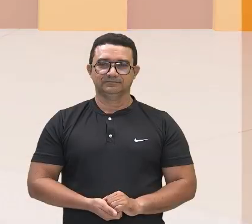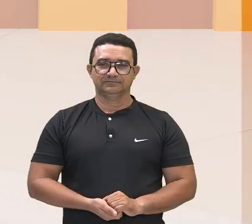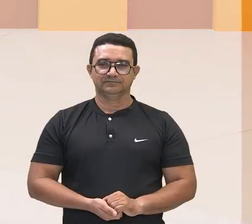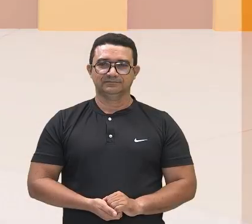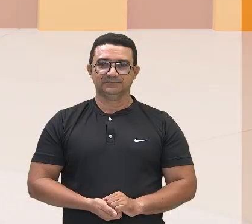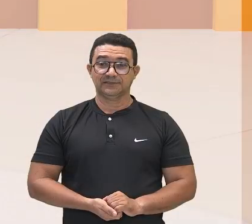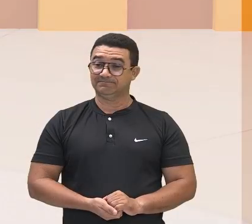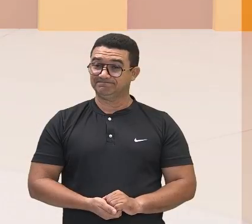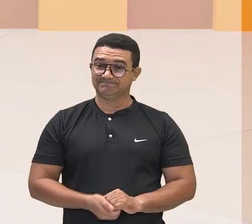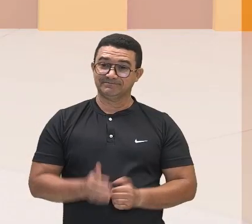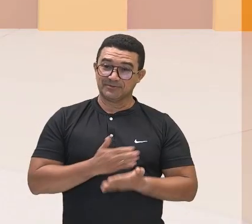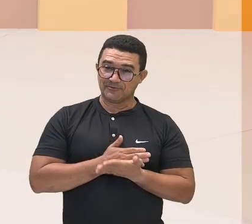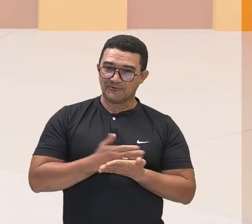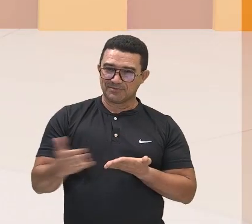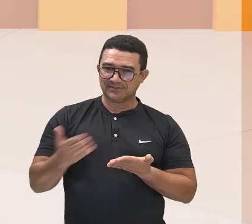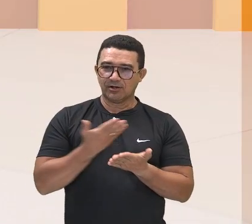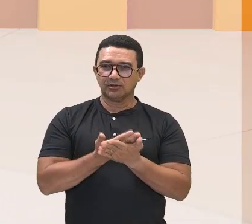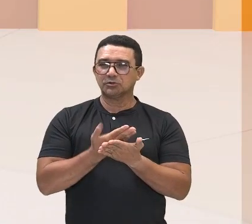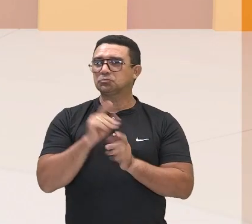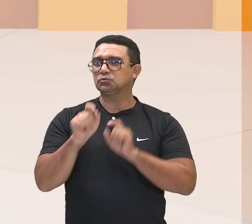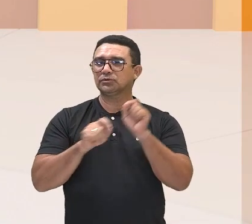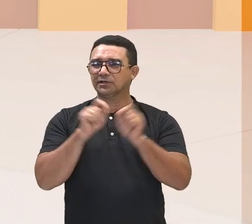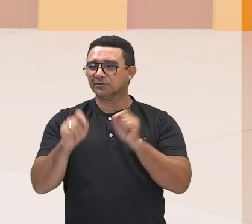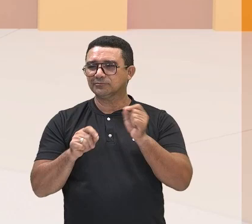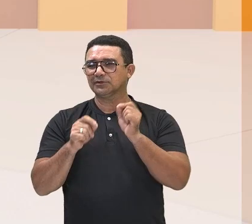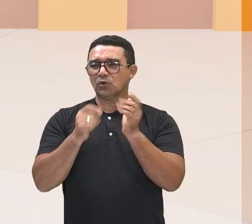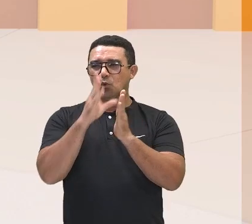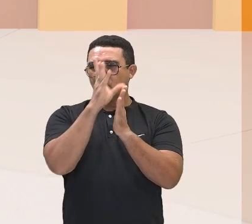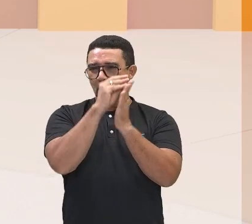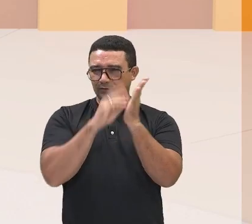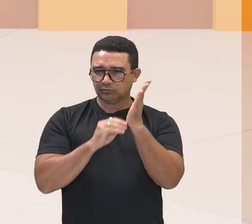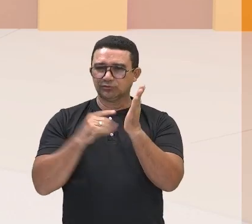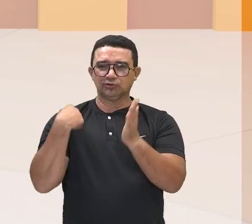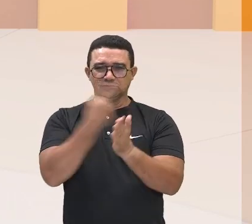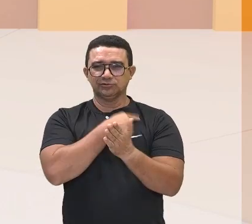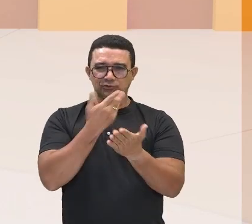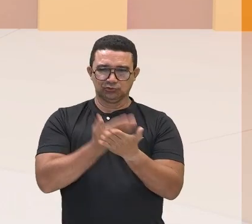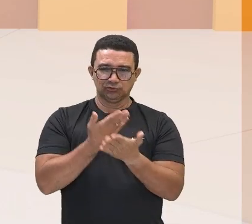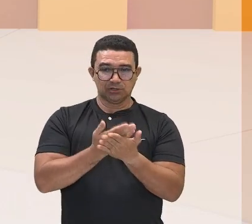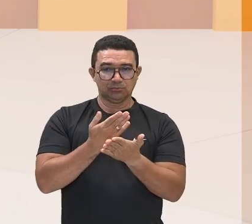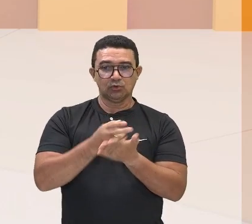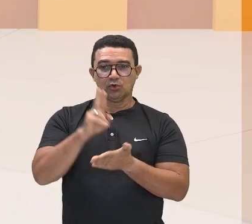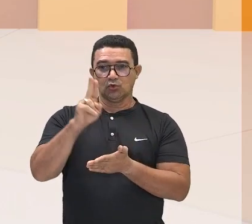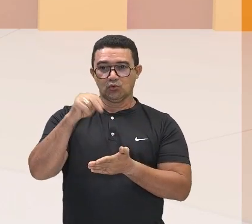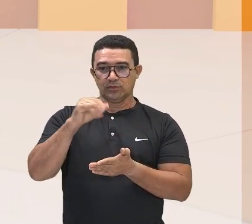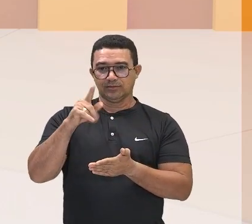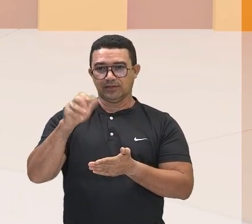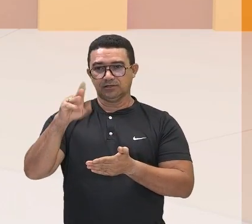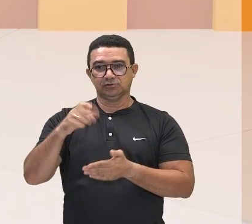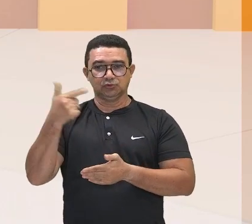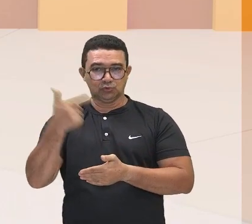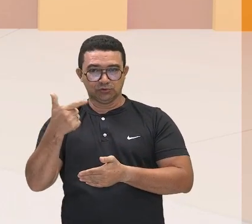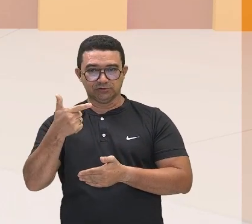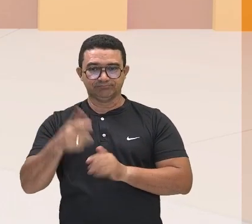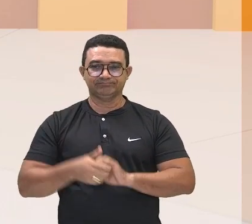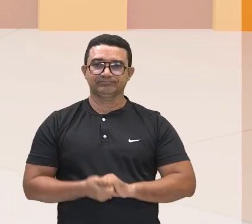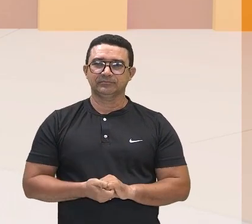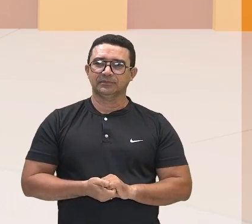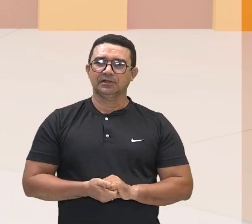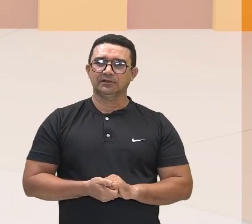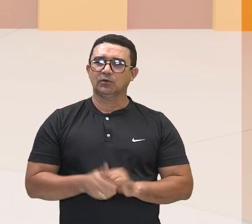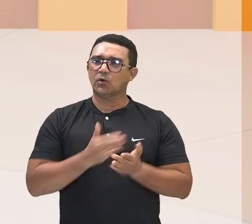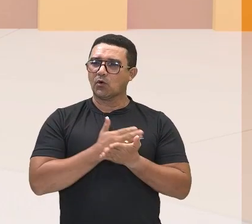Vamos lá então falar o que a gente verificou ao longo da nossa unidade número 2, que foi bem curtinha. E a gente começa falando